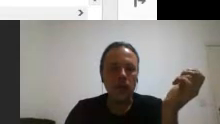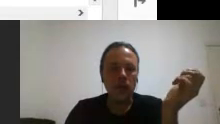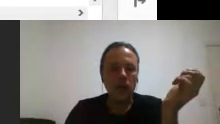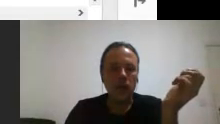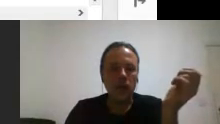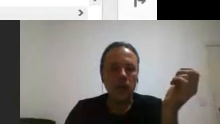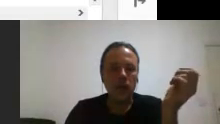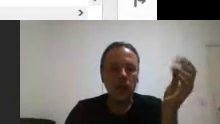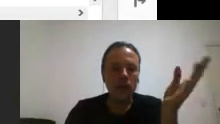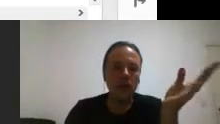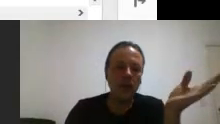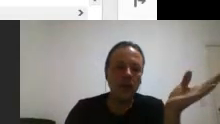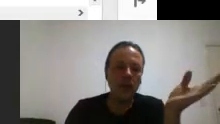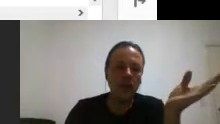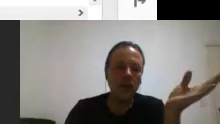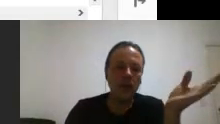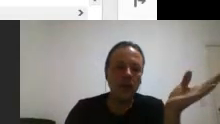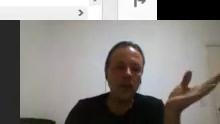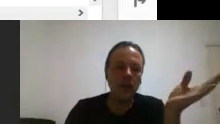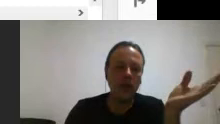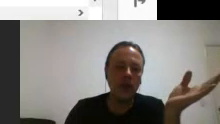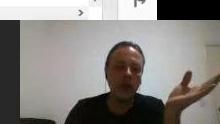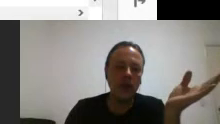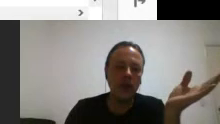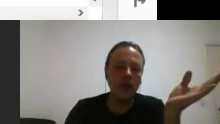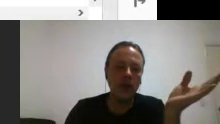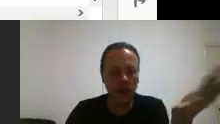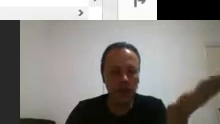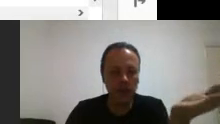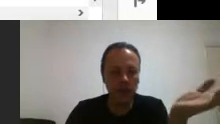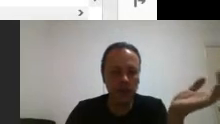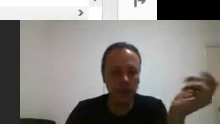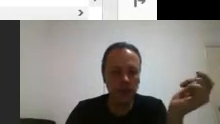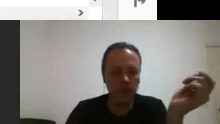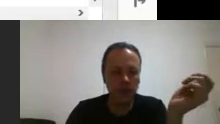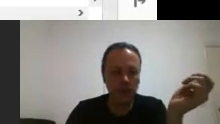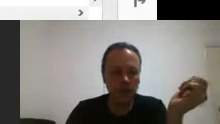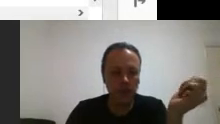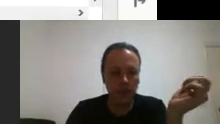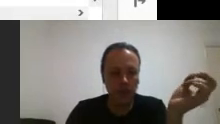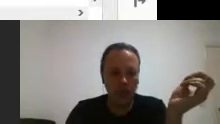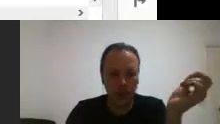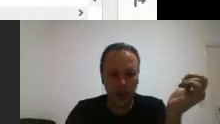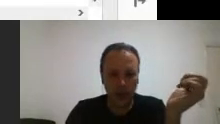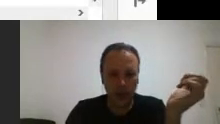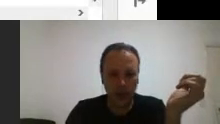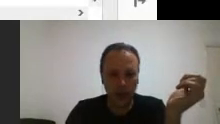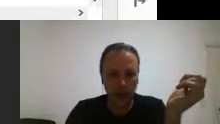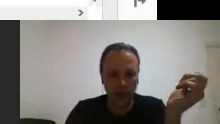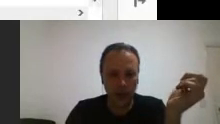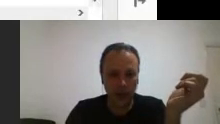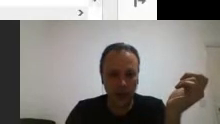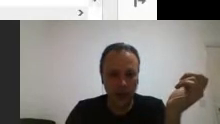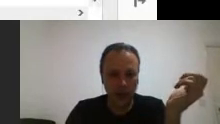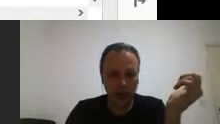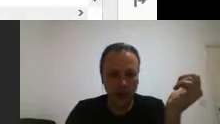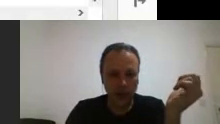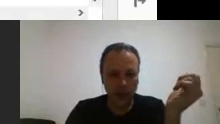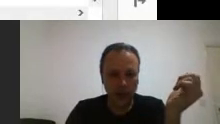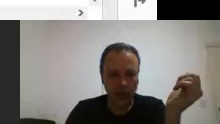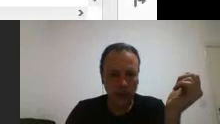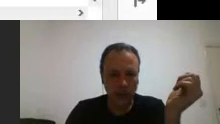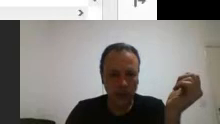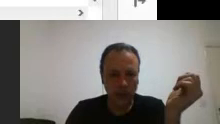no caso, quando o conceitual aí já estiver... Aqui uma afirmação, mas enfim, vamos lá.